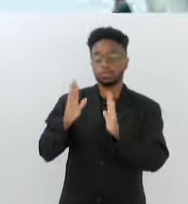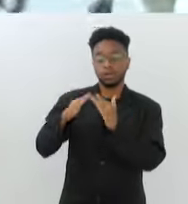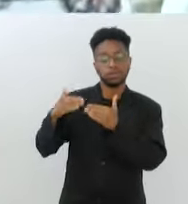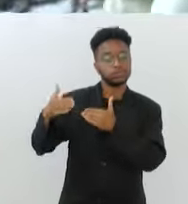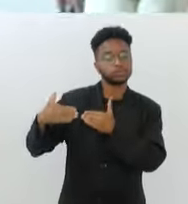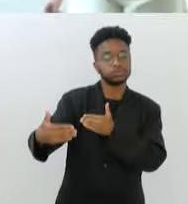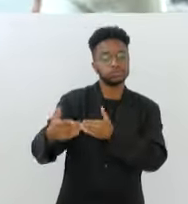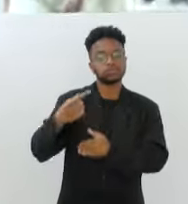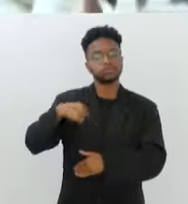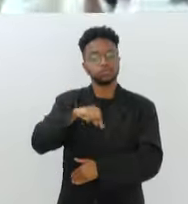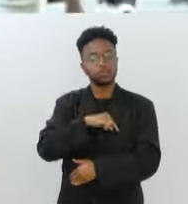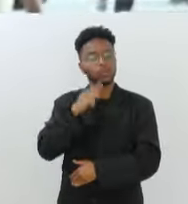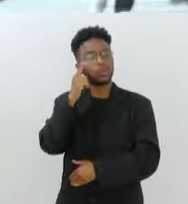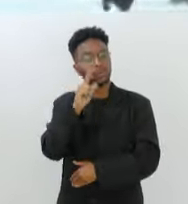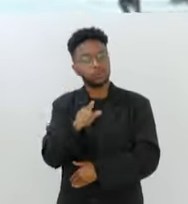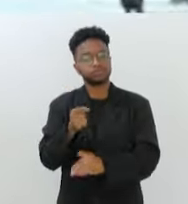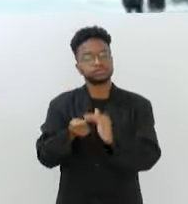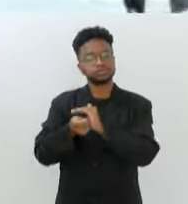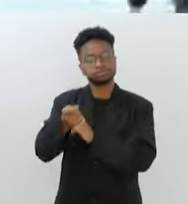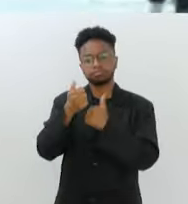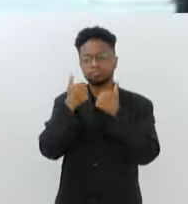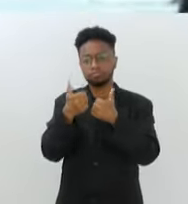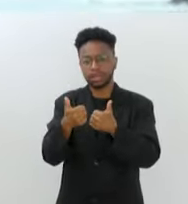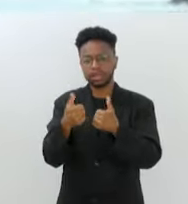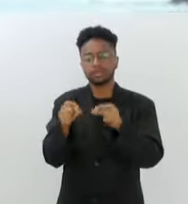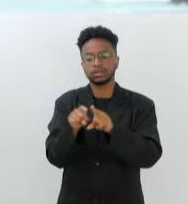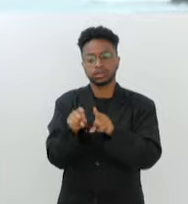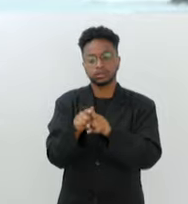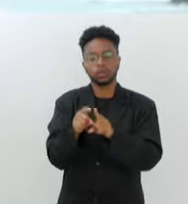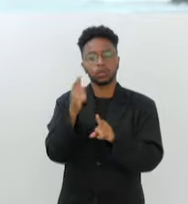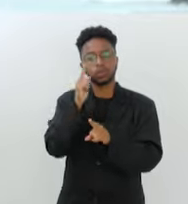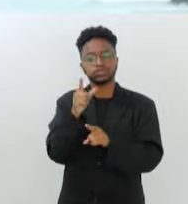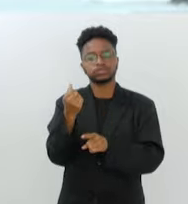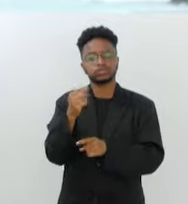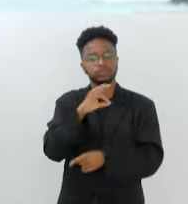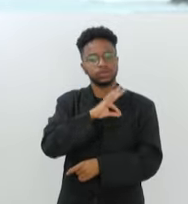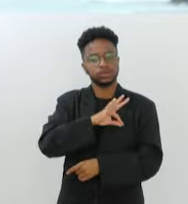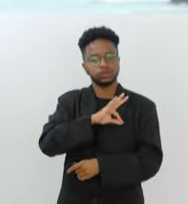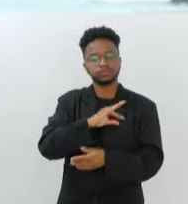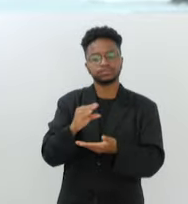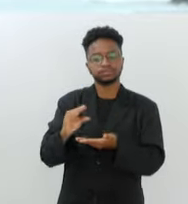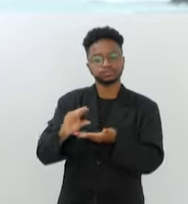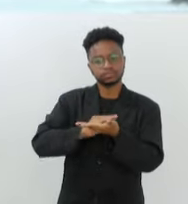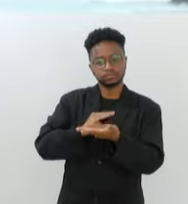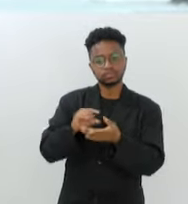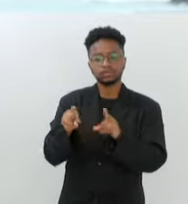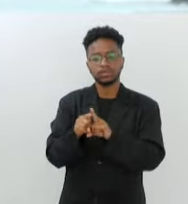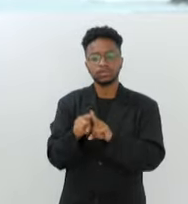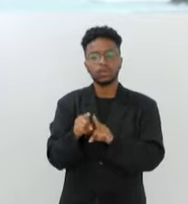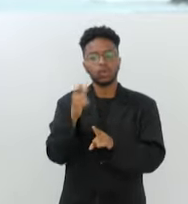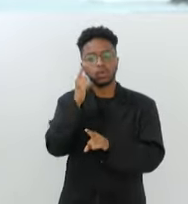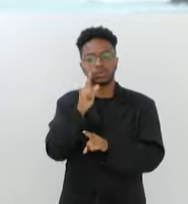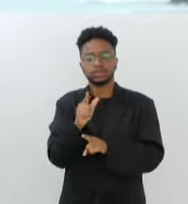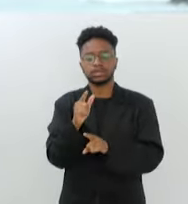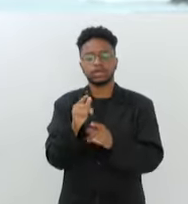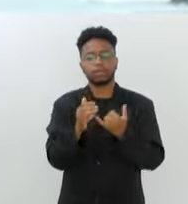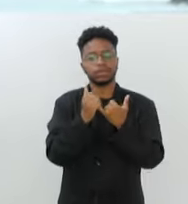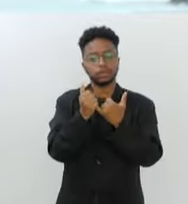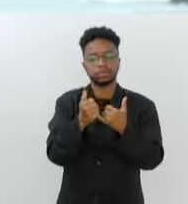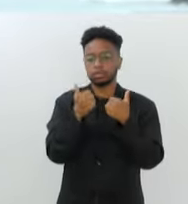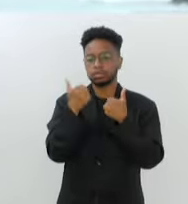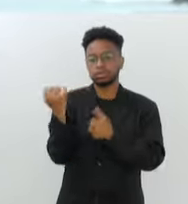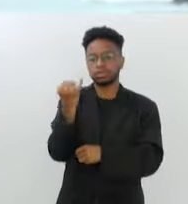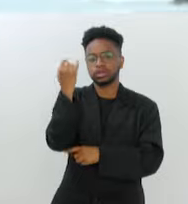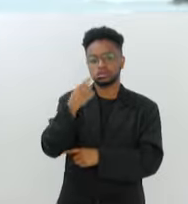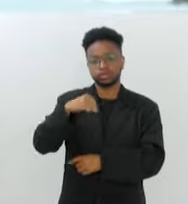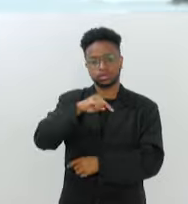sim fazer os nossos aportes, investindo bem feito. No longo prazo, a gente consegue ganhar dinheiro e construir o patrimônio que é tão importante para a gente e para os nossos filhos. Falando